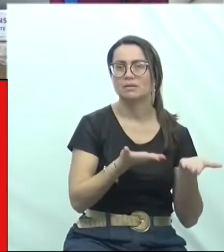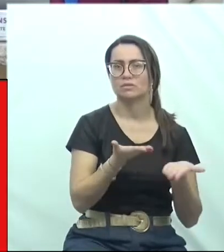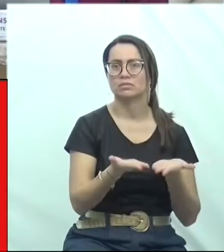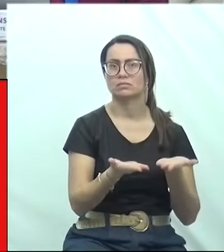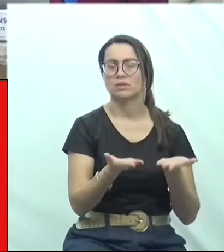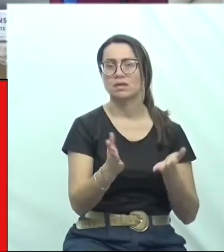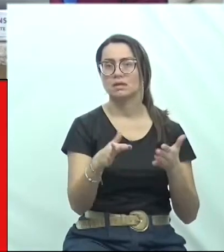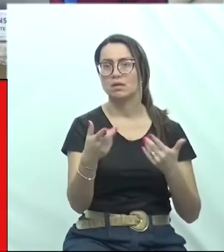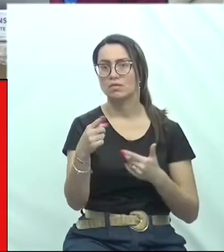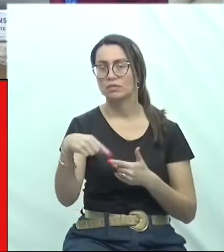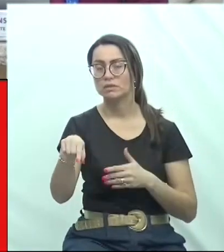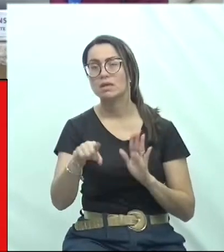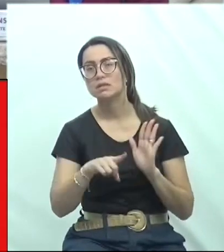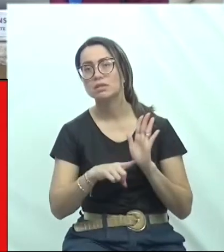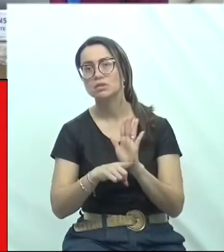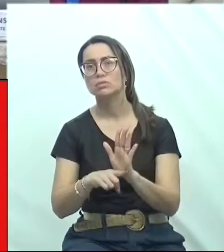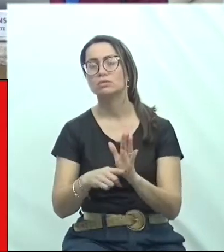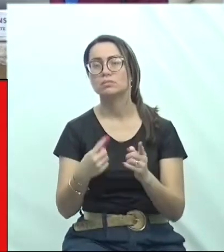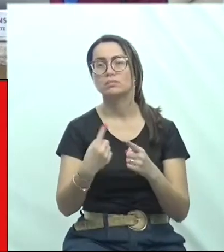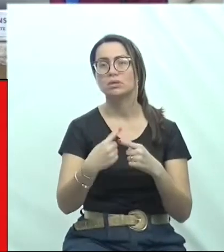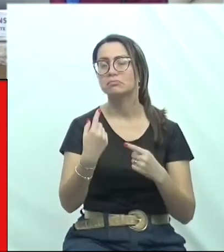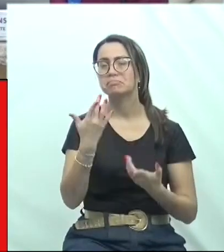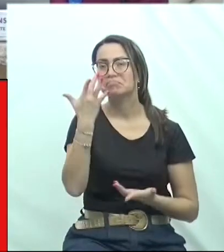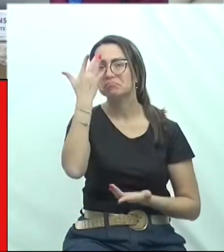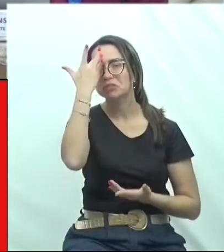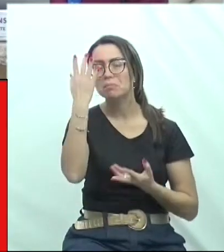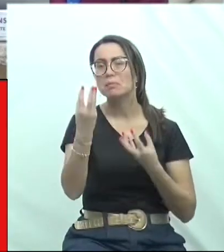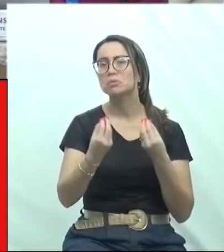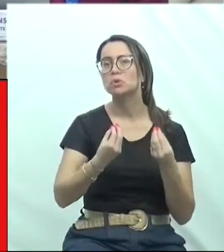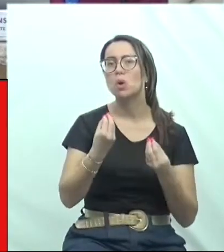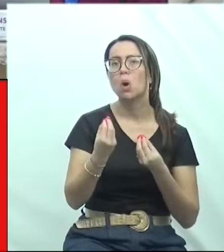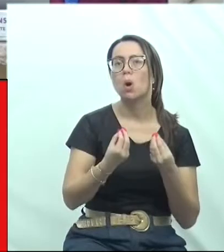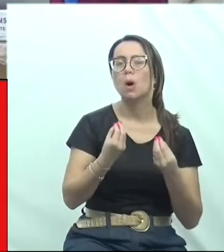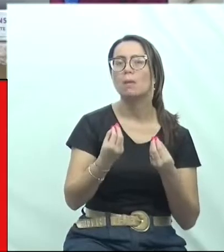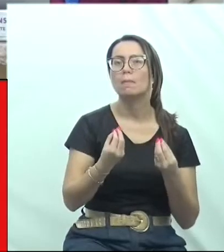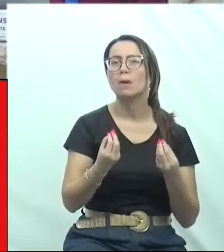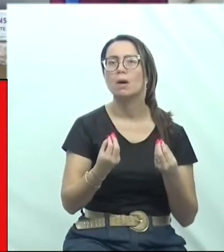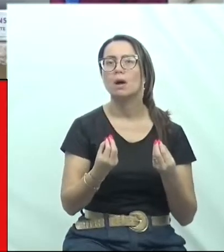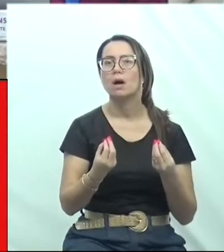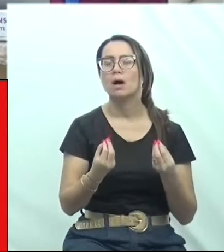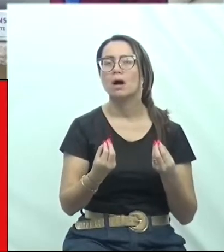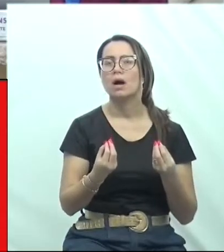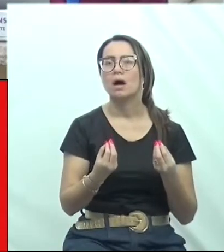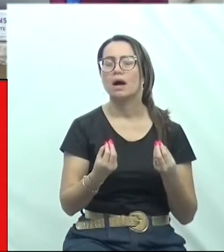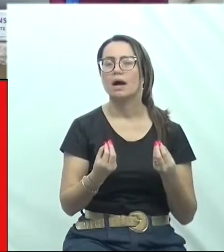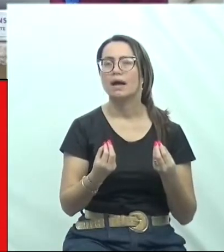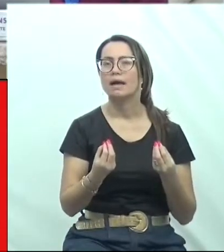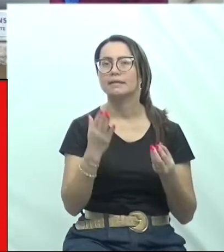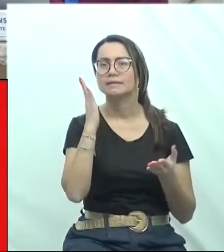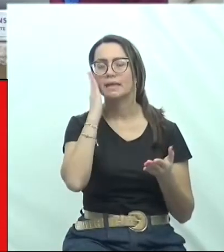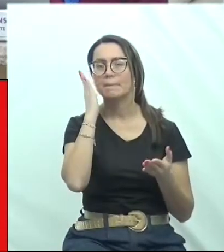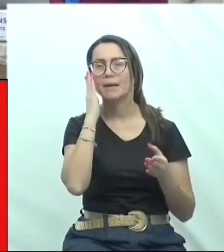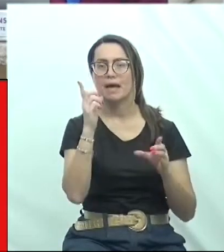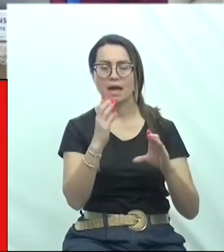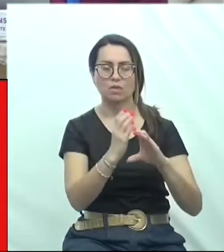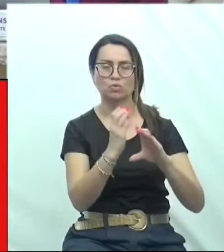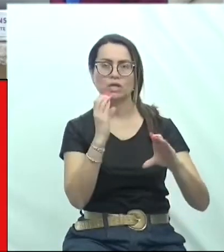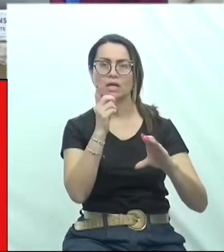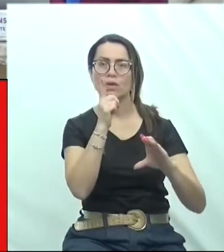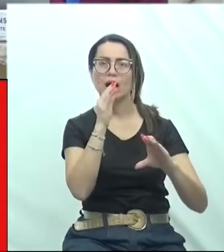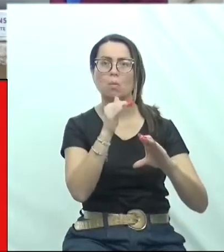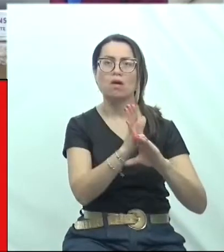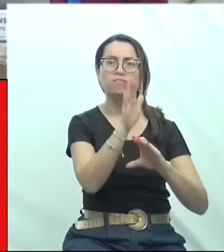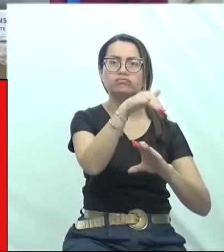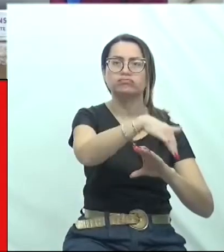como saber onde existem os vazamentos na rua e geralmente vocês nos auxiliam nessa hora. Vocês contribuem, mas podem